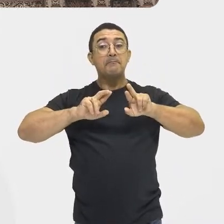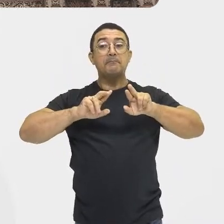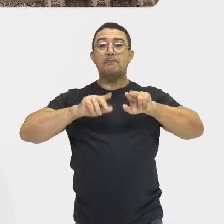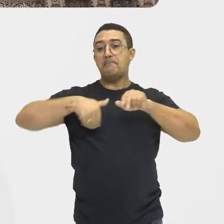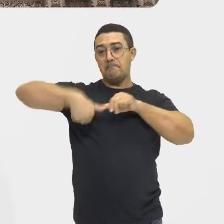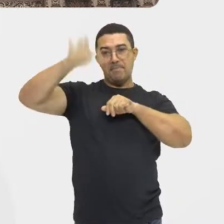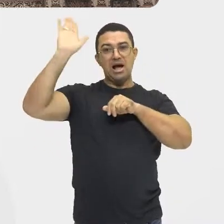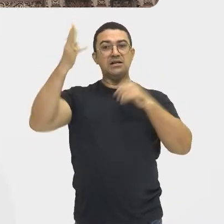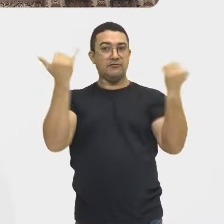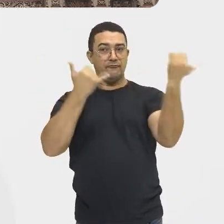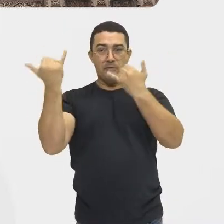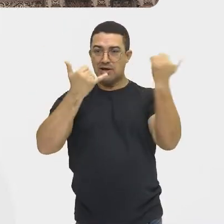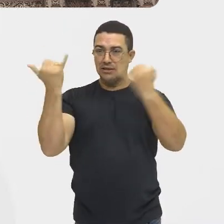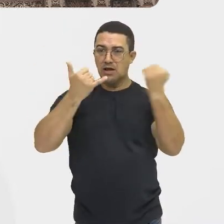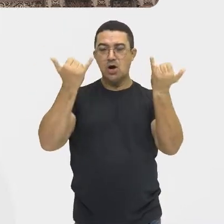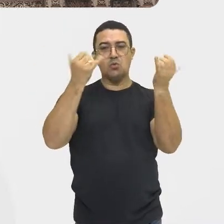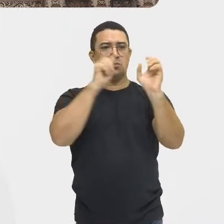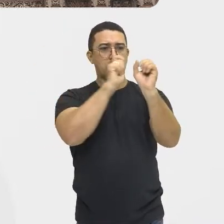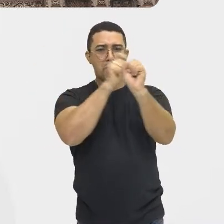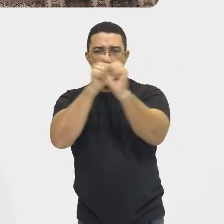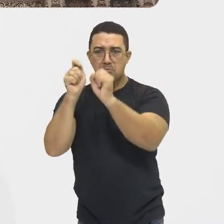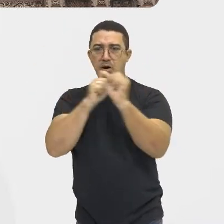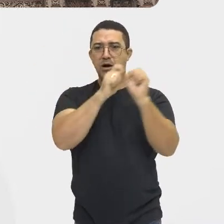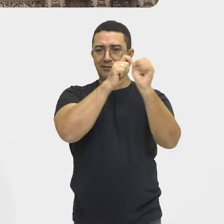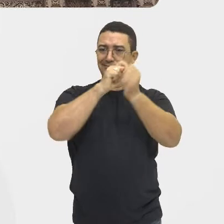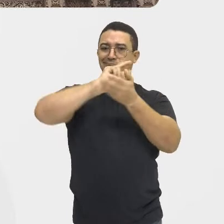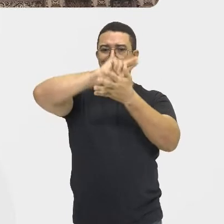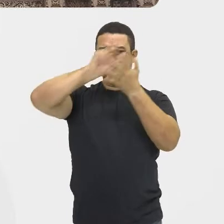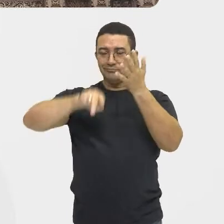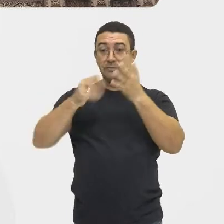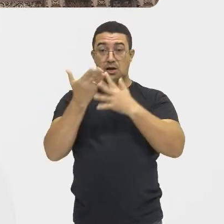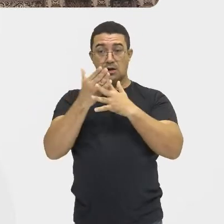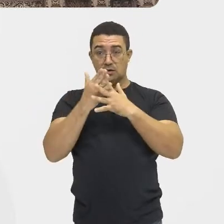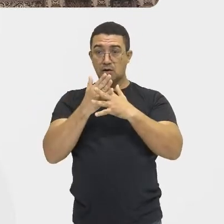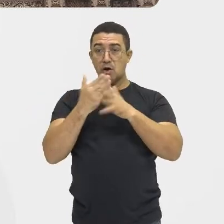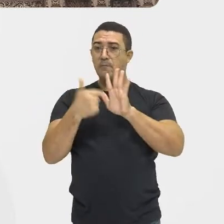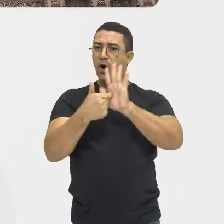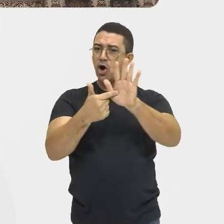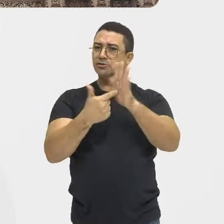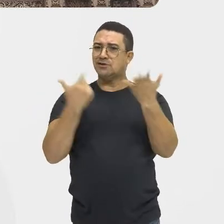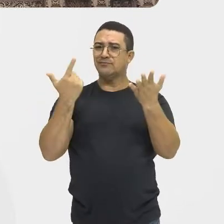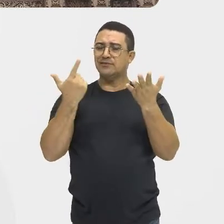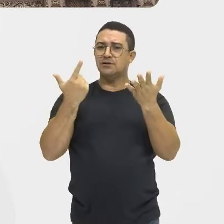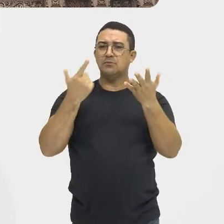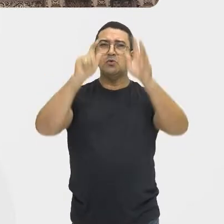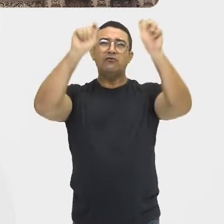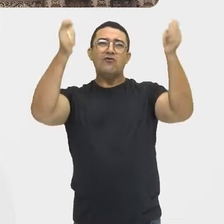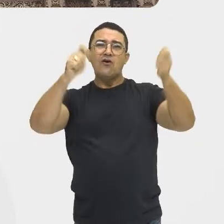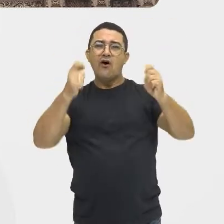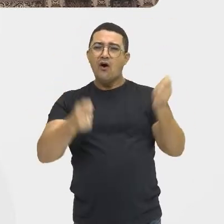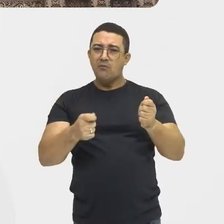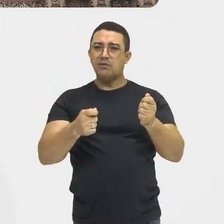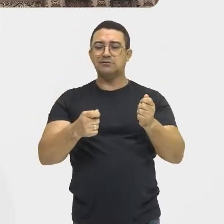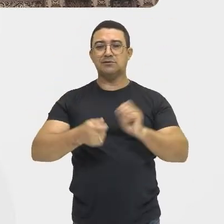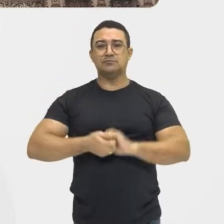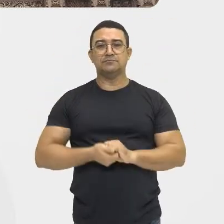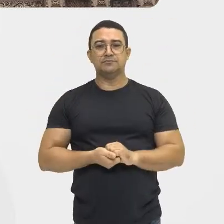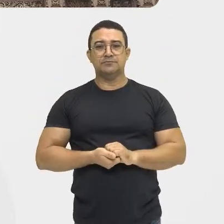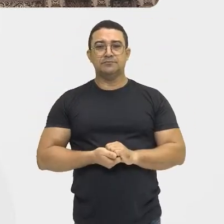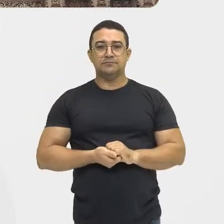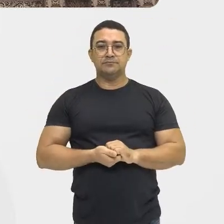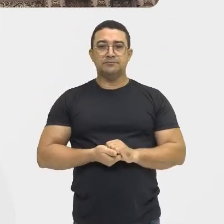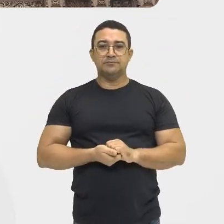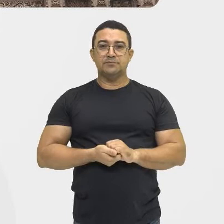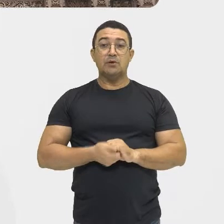muito mais informações, tá? Então o barroco não renega as formas clássicas, colunas, arcos, frontões, frisos,